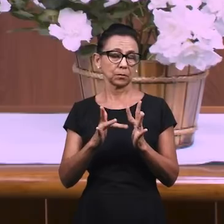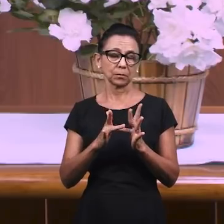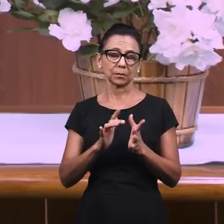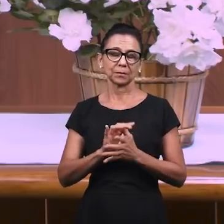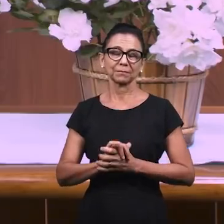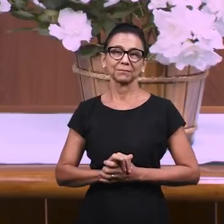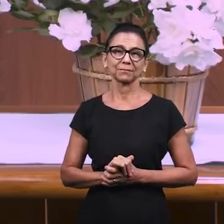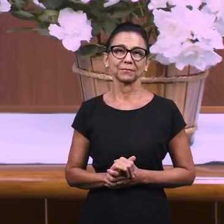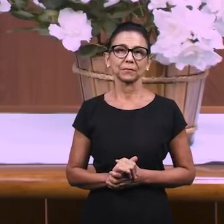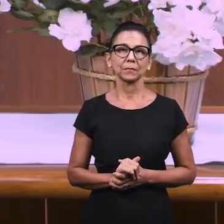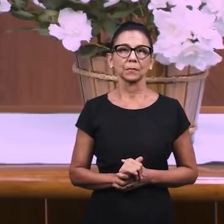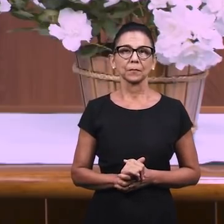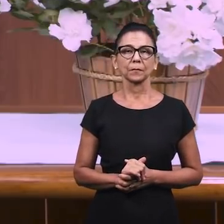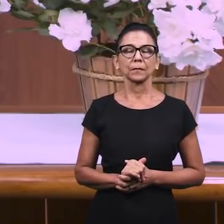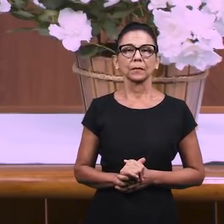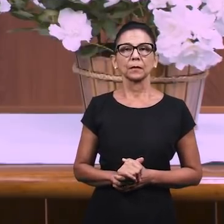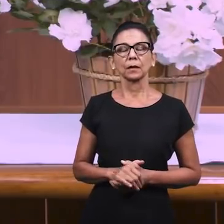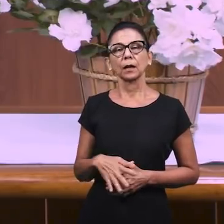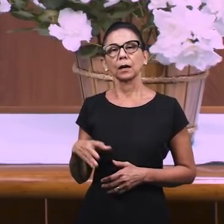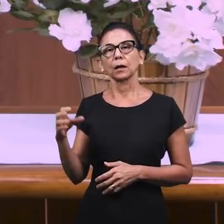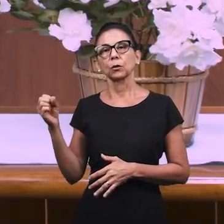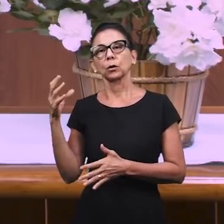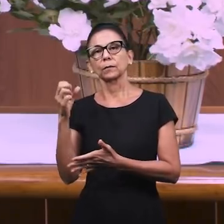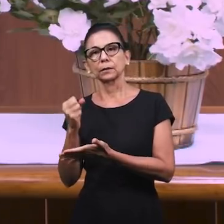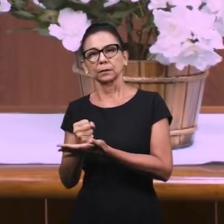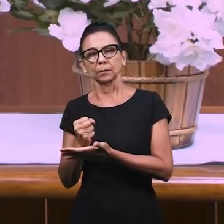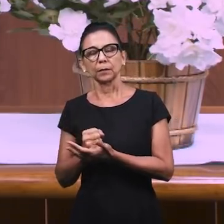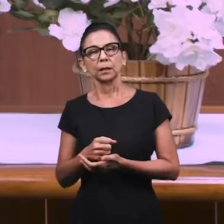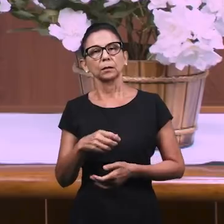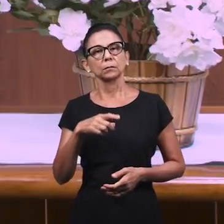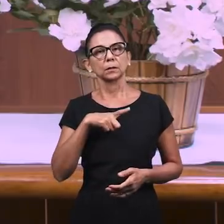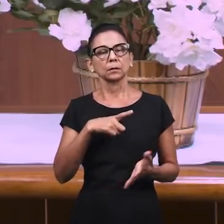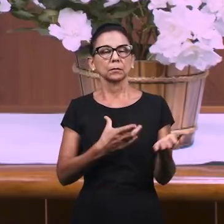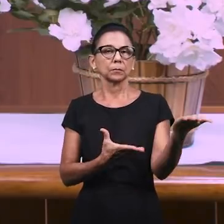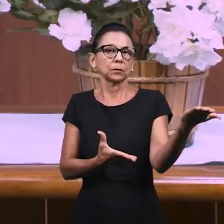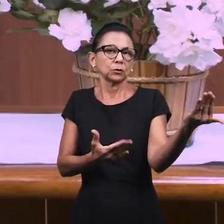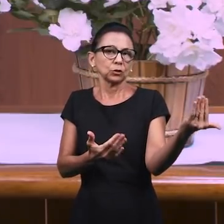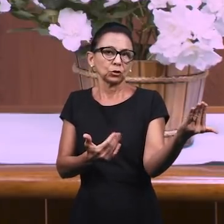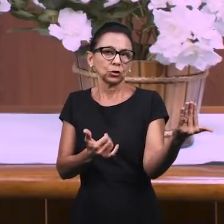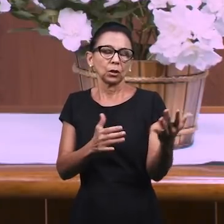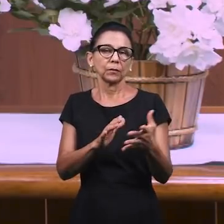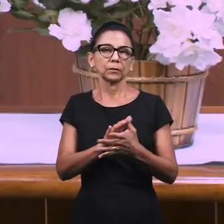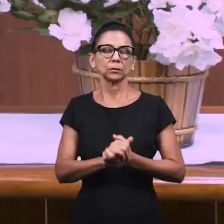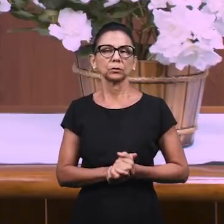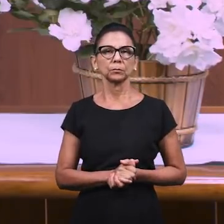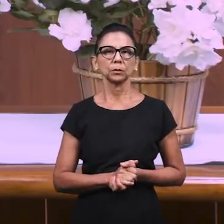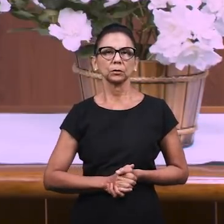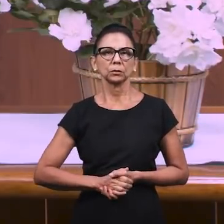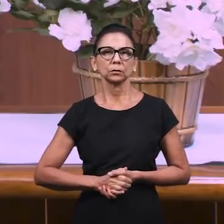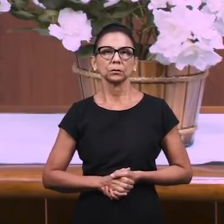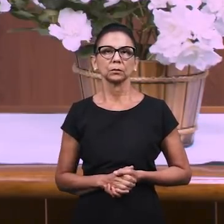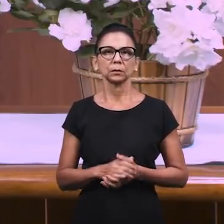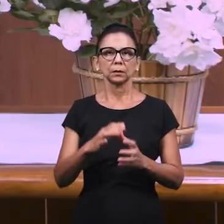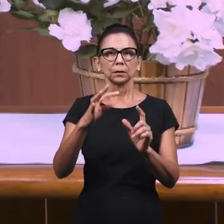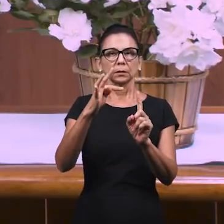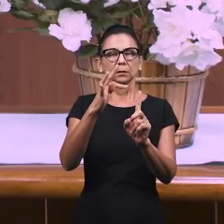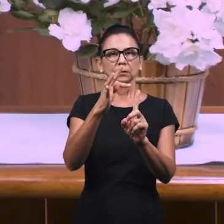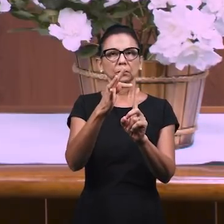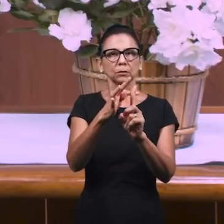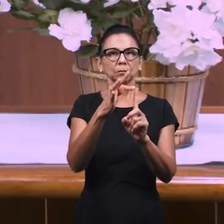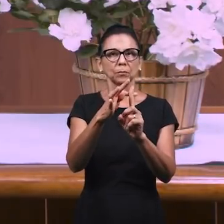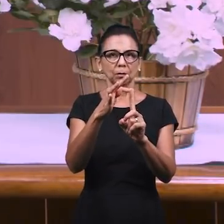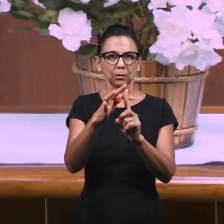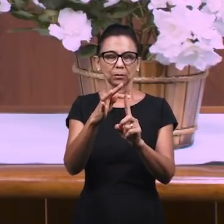Quando nós vamos para o Novo Testamento, não muda. Você vai pegar Timóteo, um jovem. Paulo chama de filho, meu filho Timóteo, um